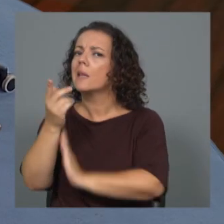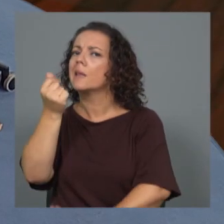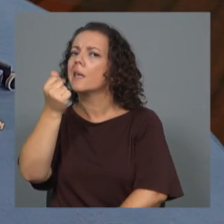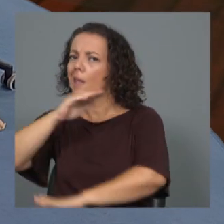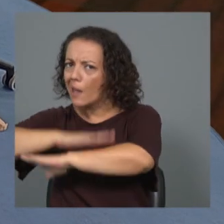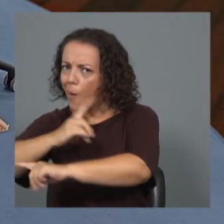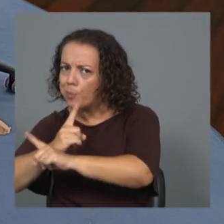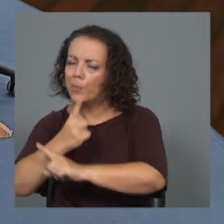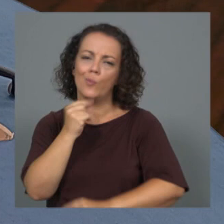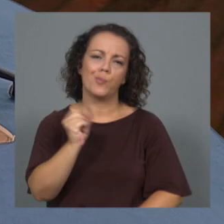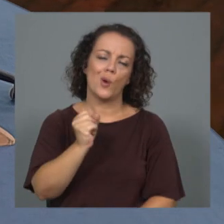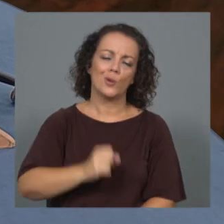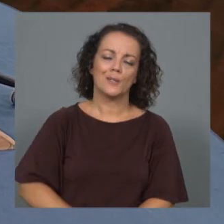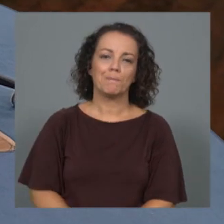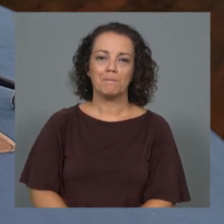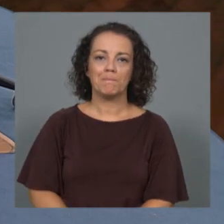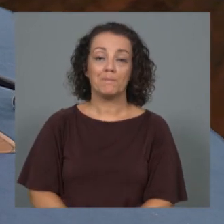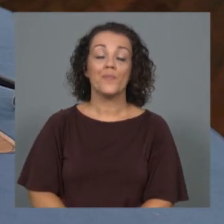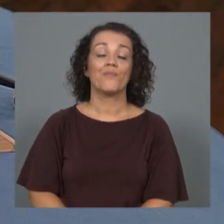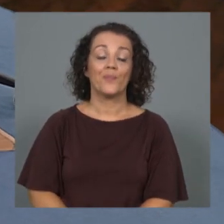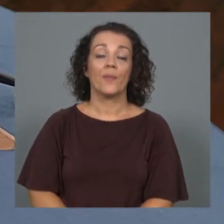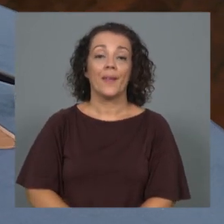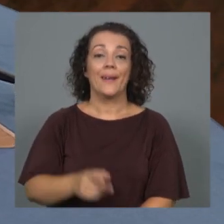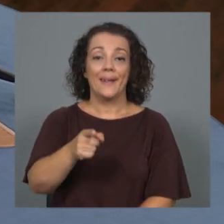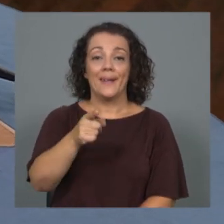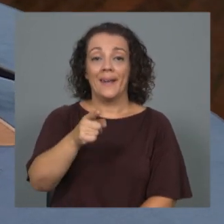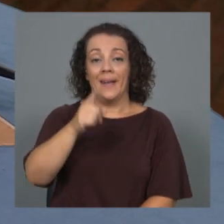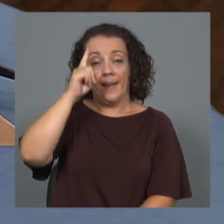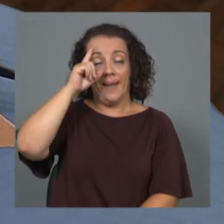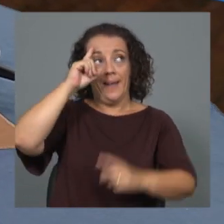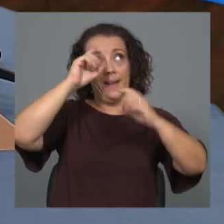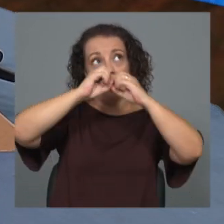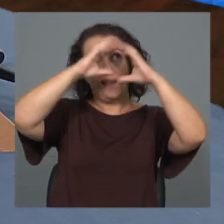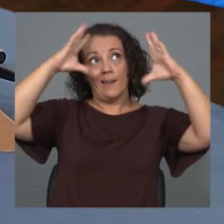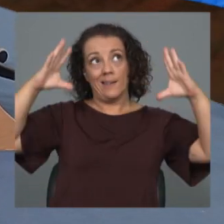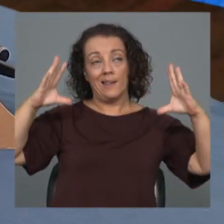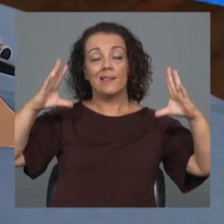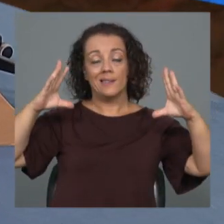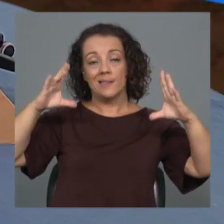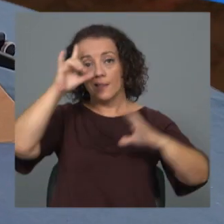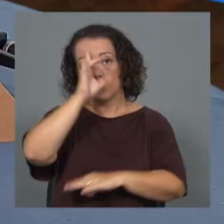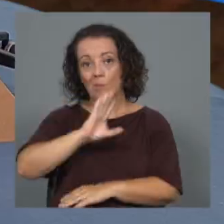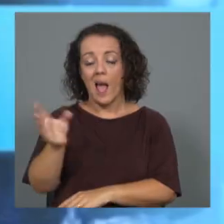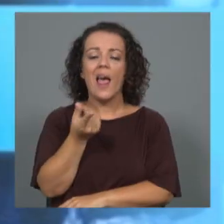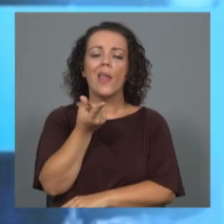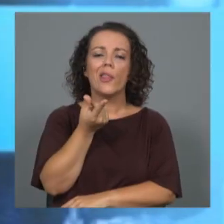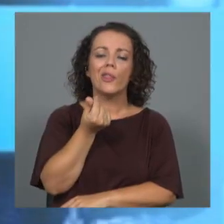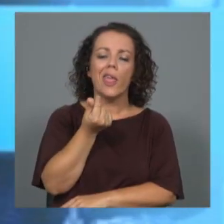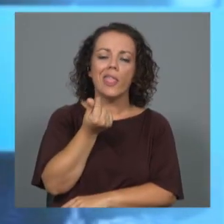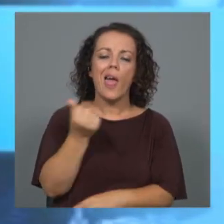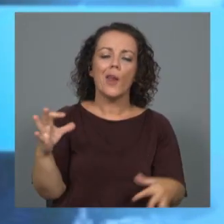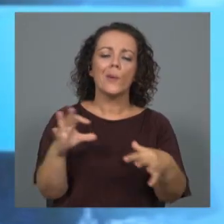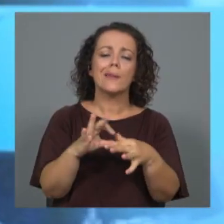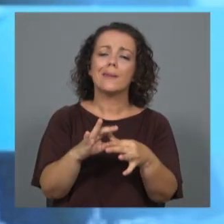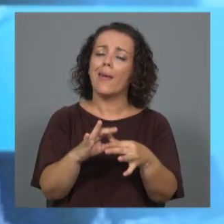Frei José Nunes, esta questão clássica, não é? nos liga o dinheiro, muito ligado à